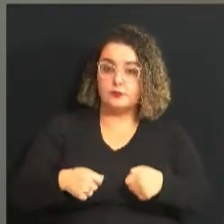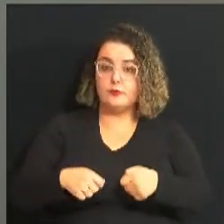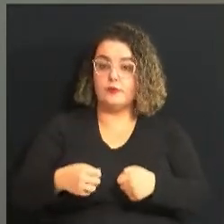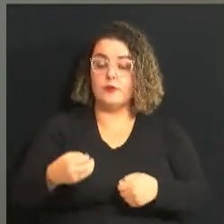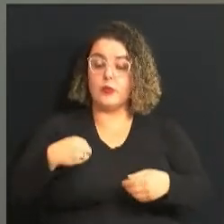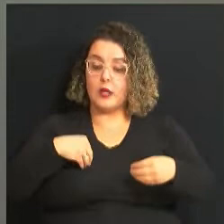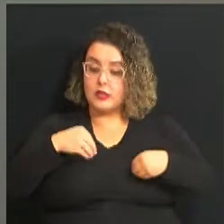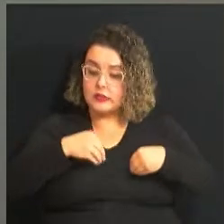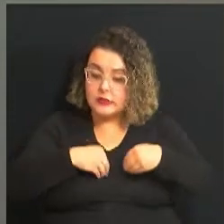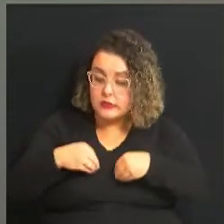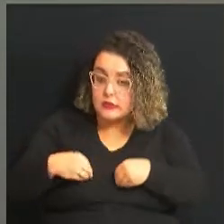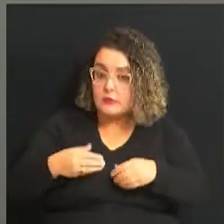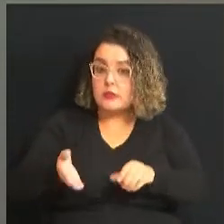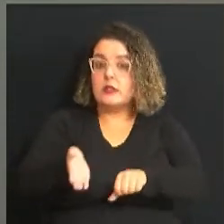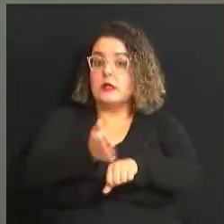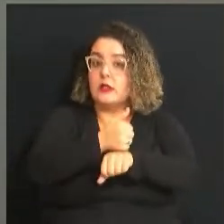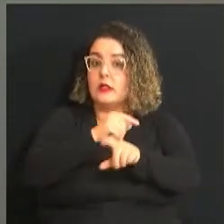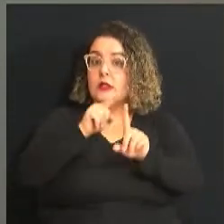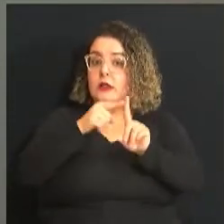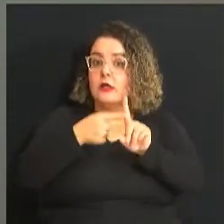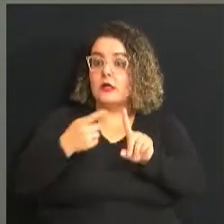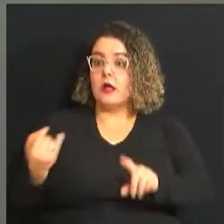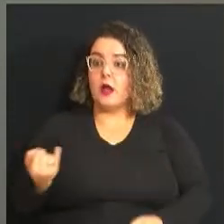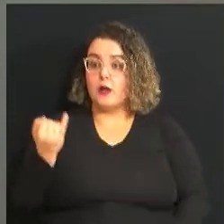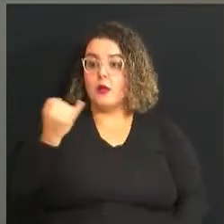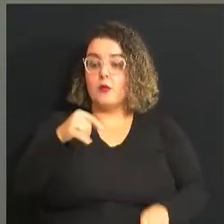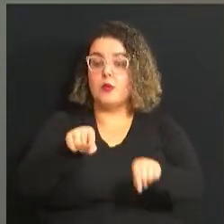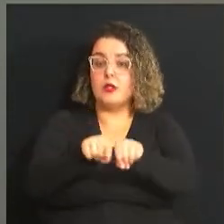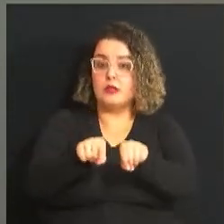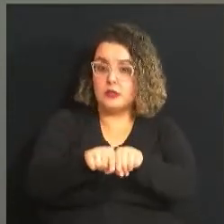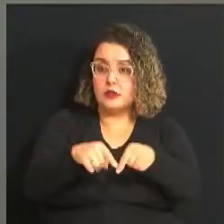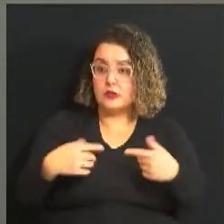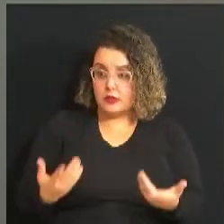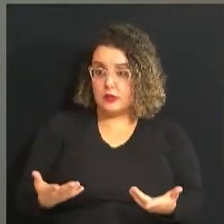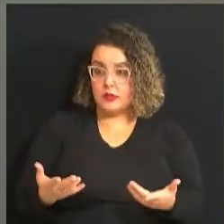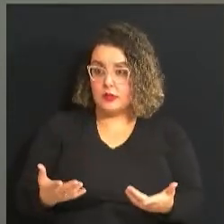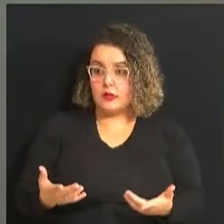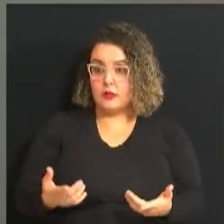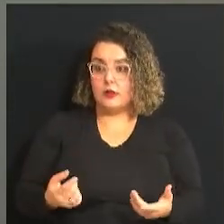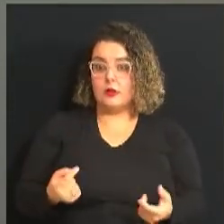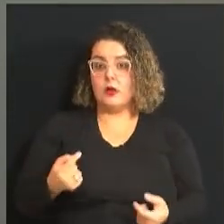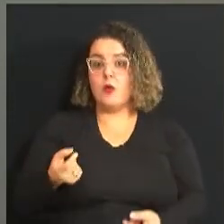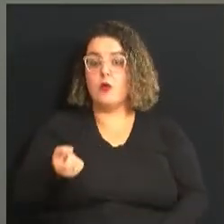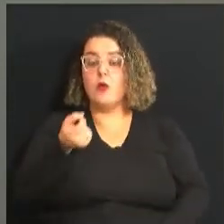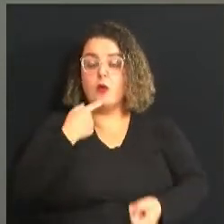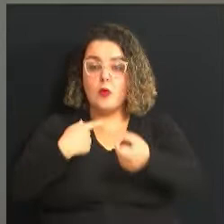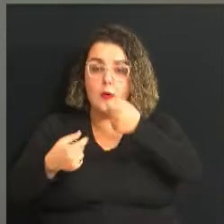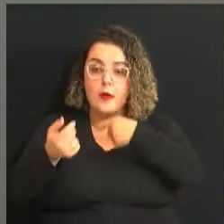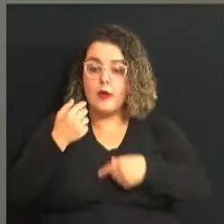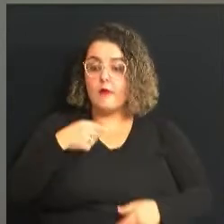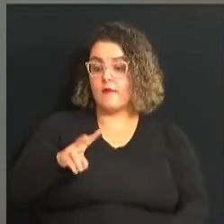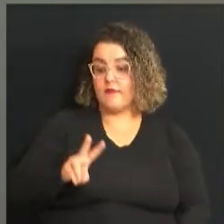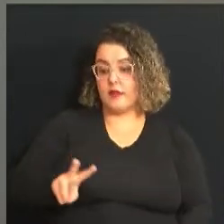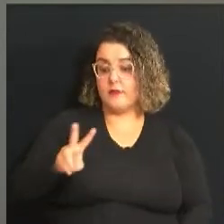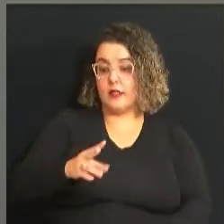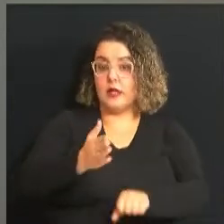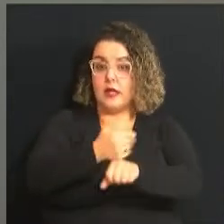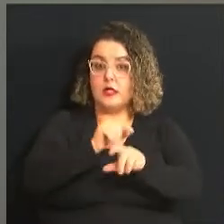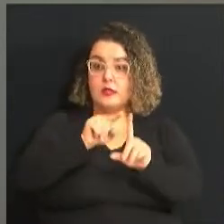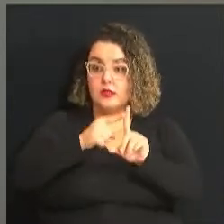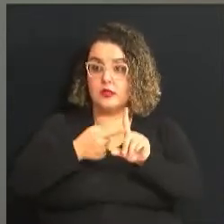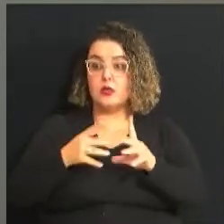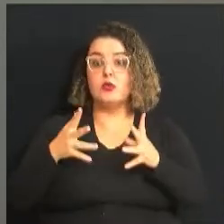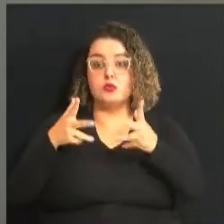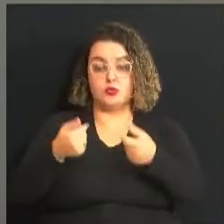de engravidar. É importante também já entrar com algumas vitaminas antes de engravidar. E tudo isso é